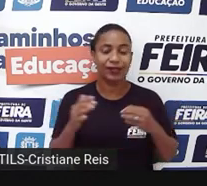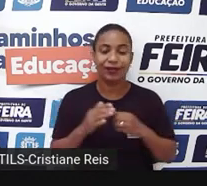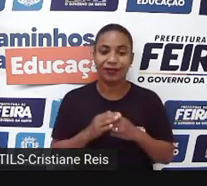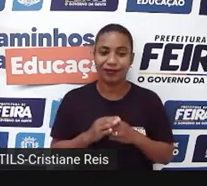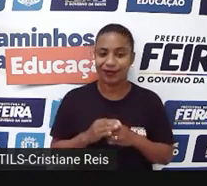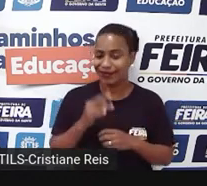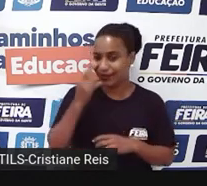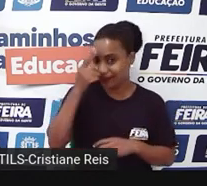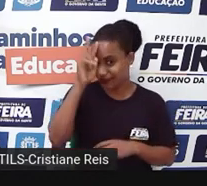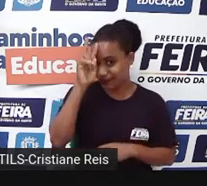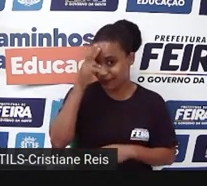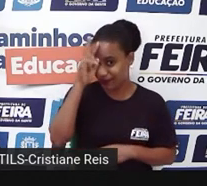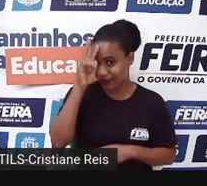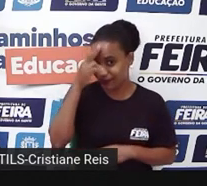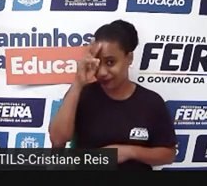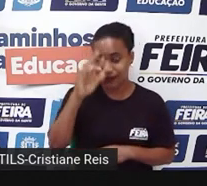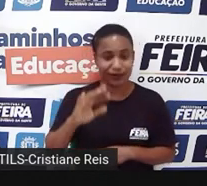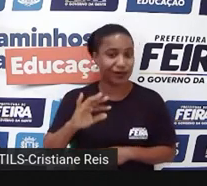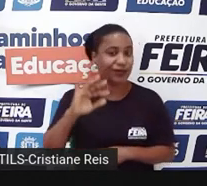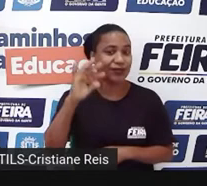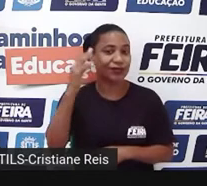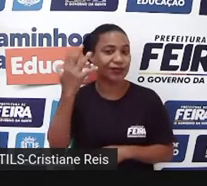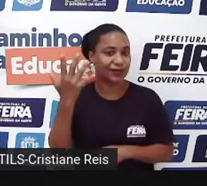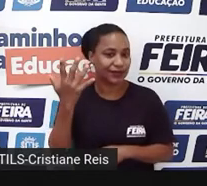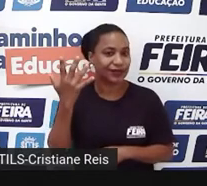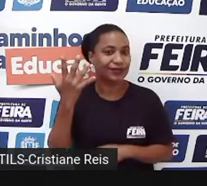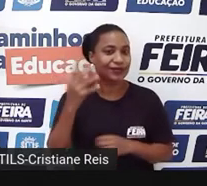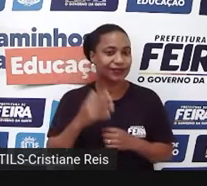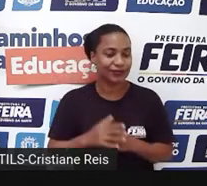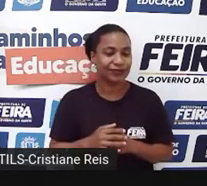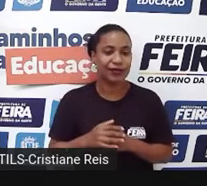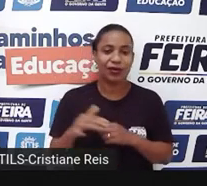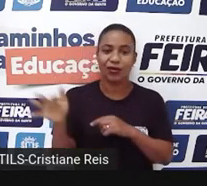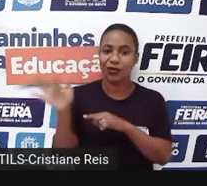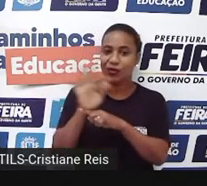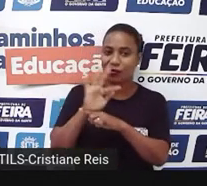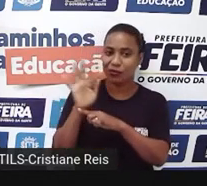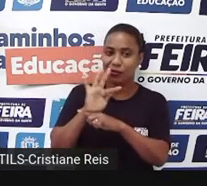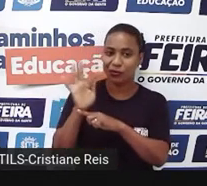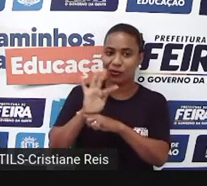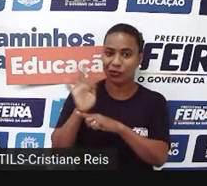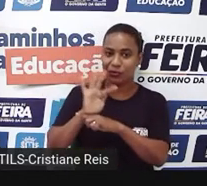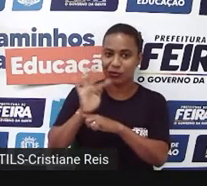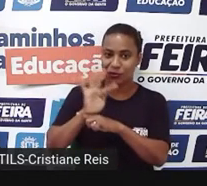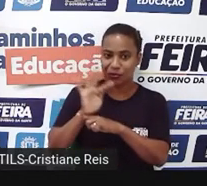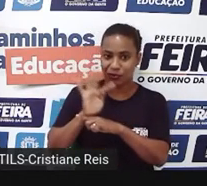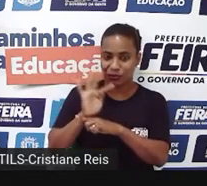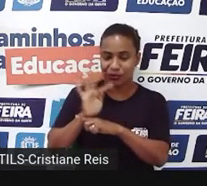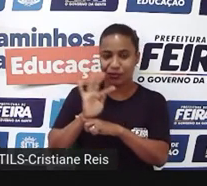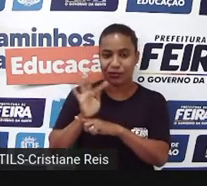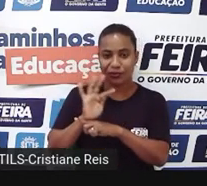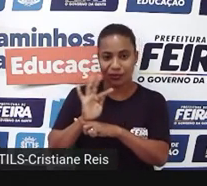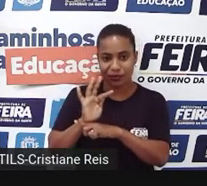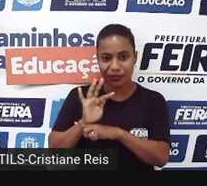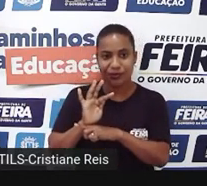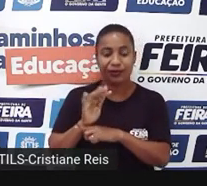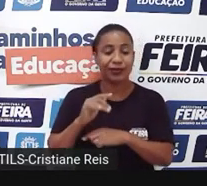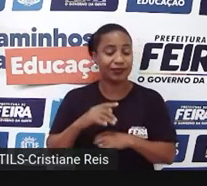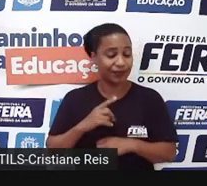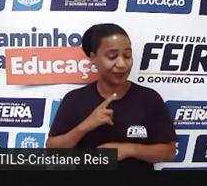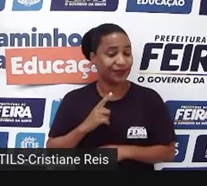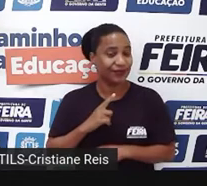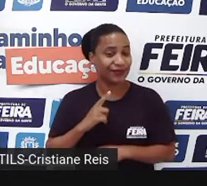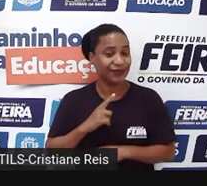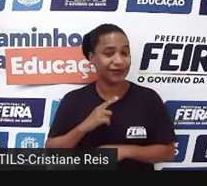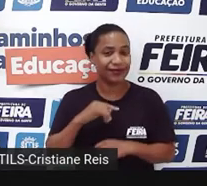né, acontecerá, né, porque o filme... A gente já sabe que toda narrativa ela acontece em um